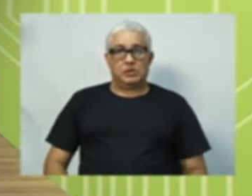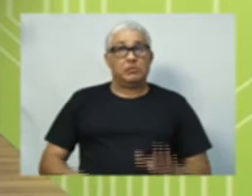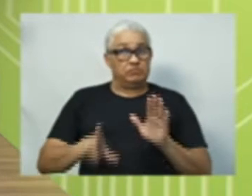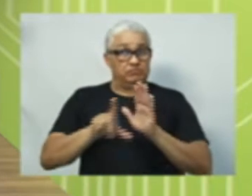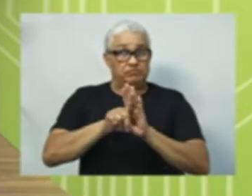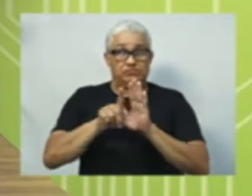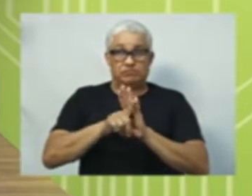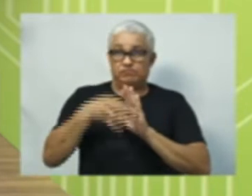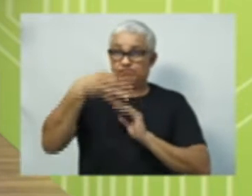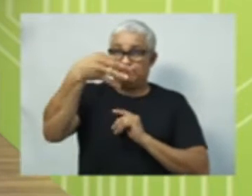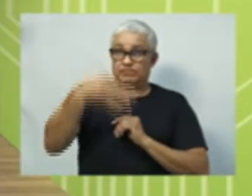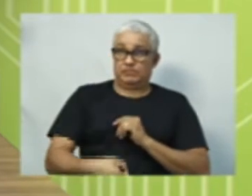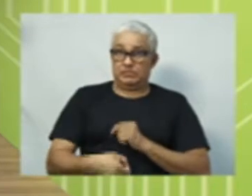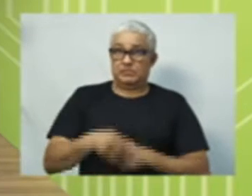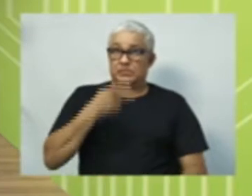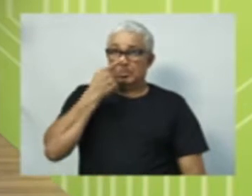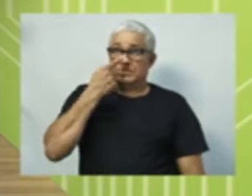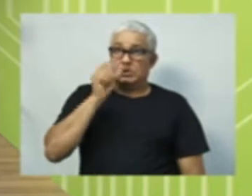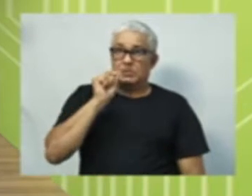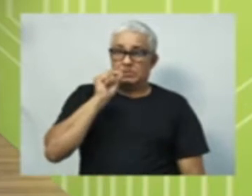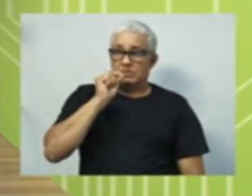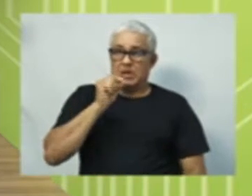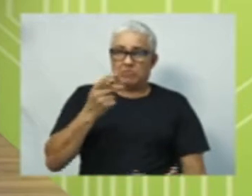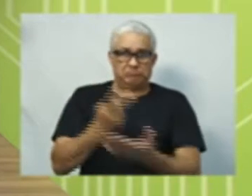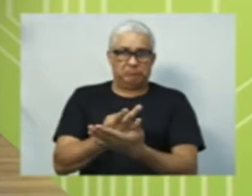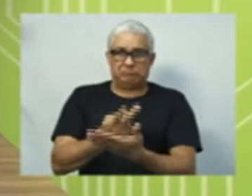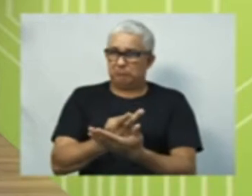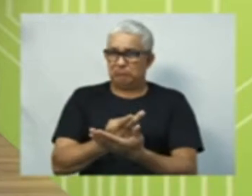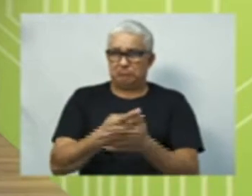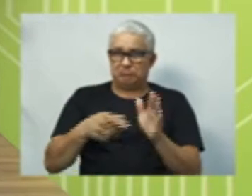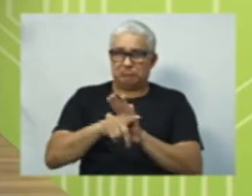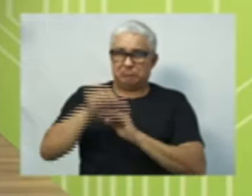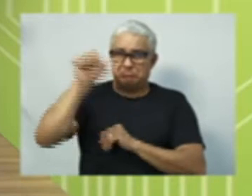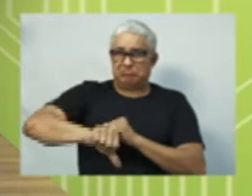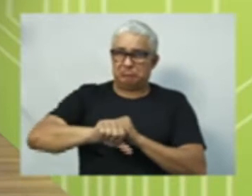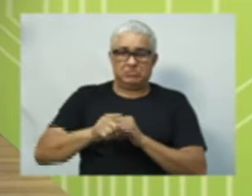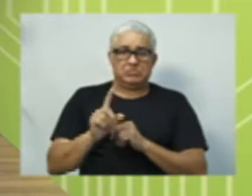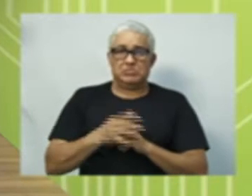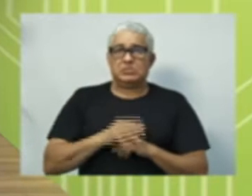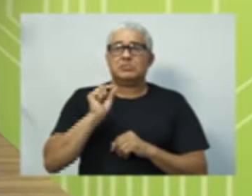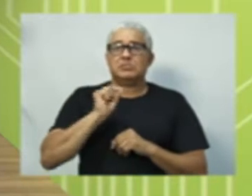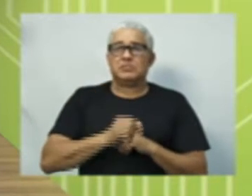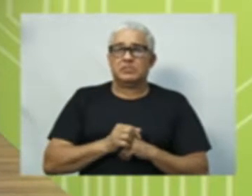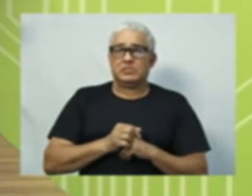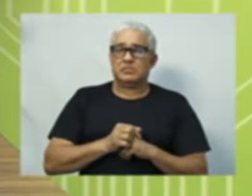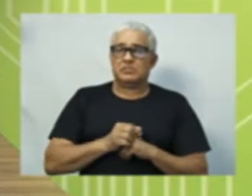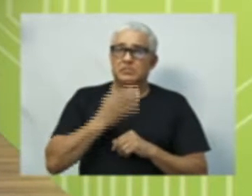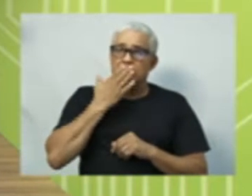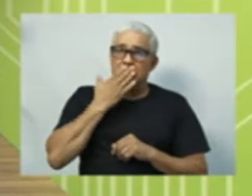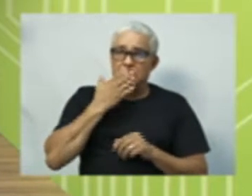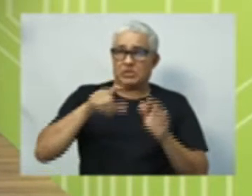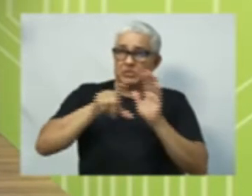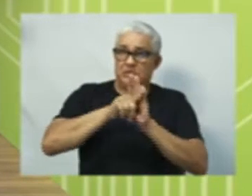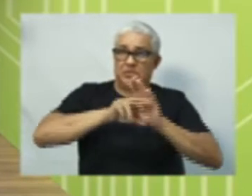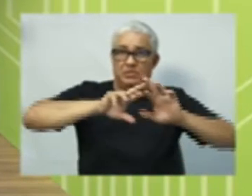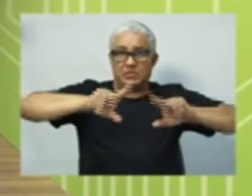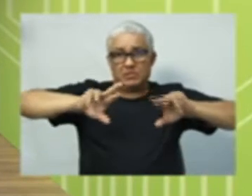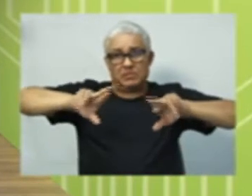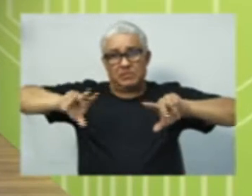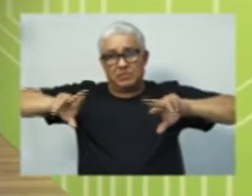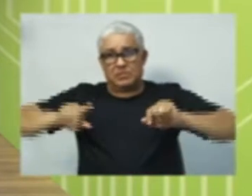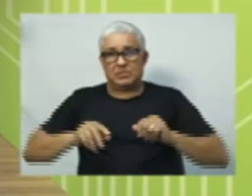legal. Não estamos falando aqui de ilegalidade, estamos falando de quê? Formas de leis diferentes, o qual nós